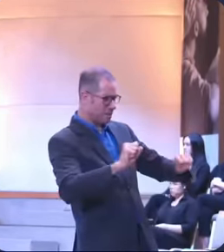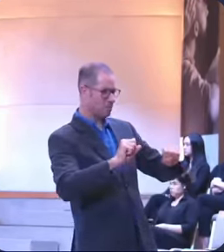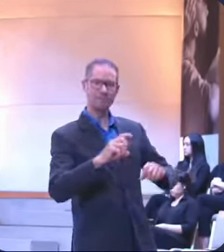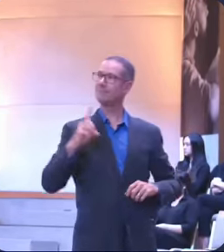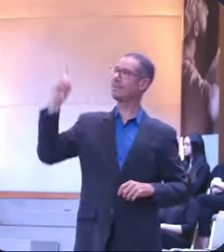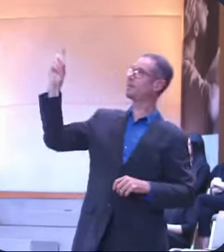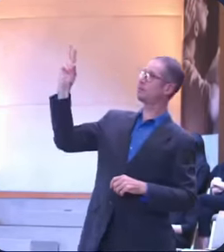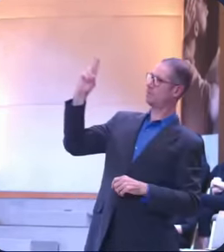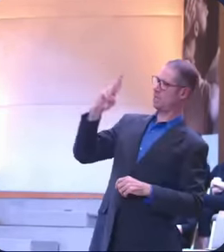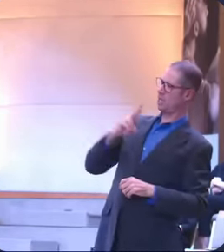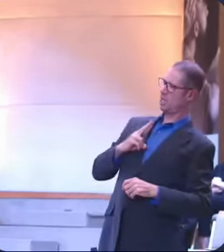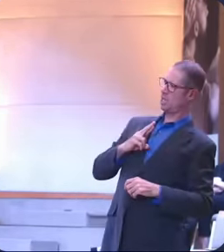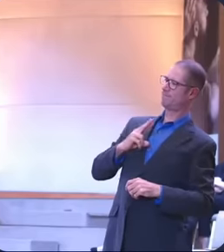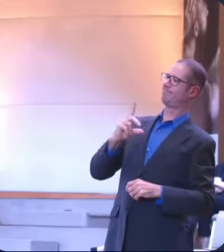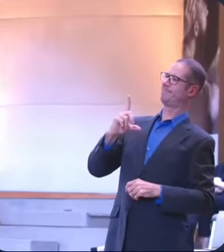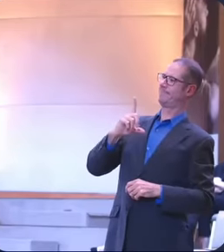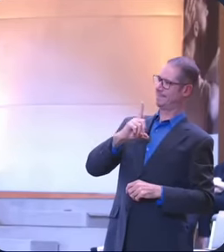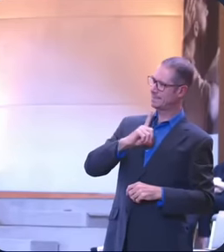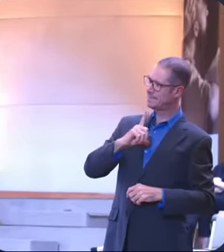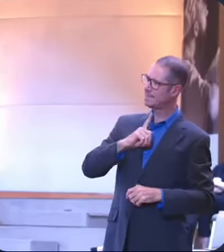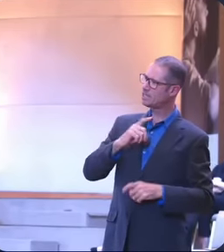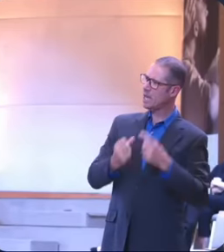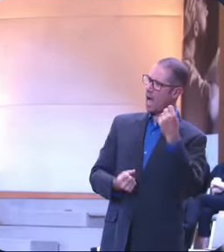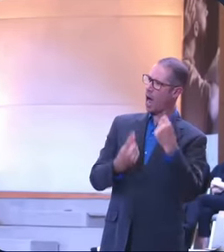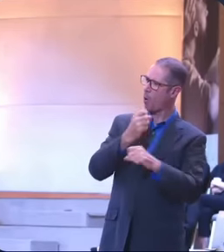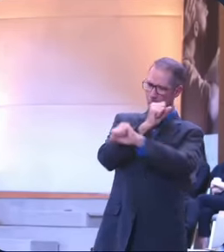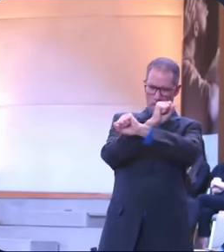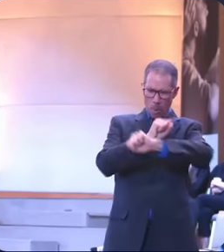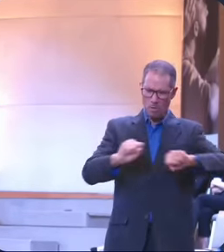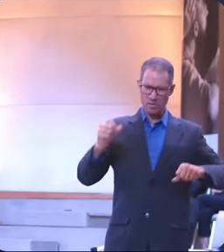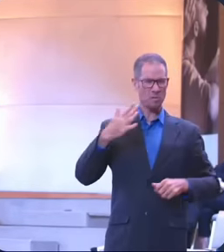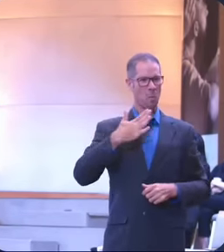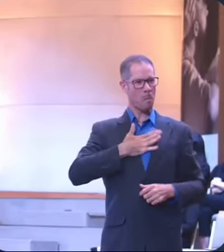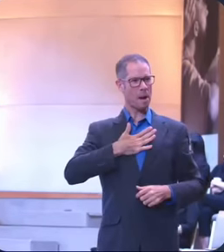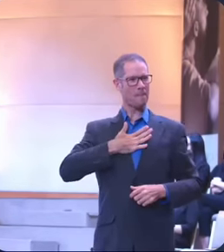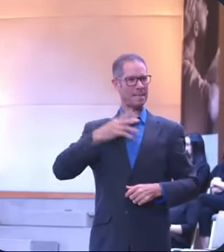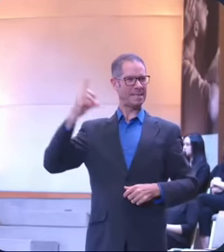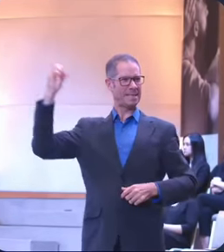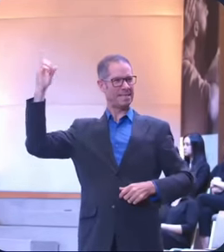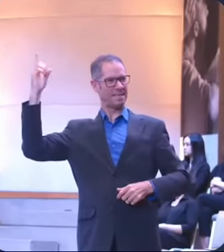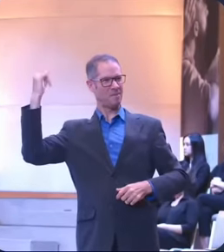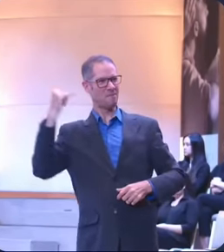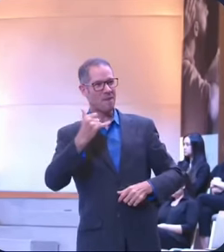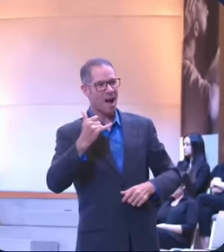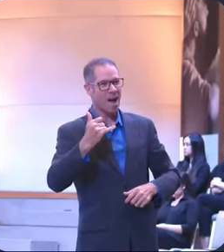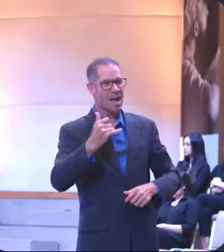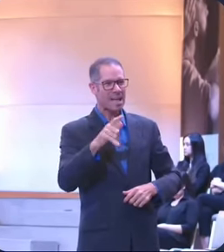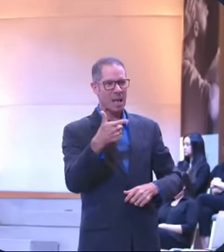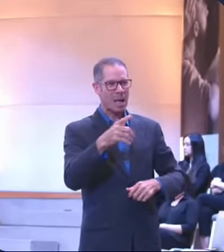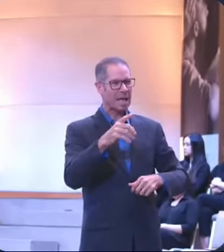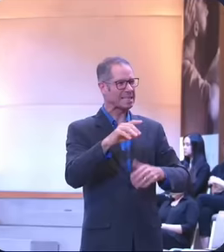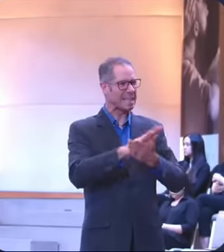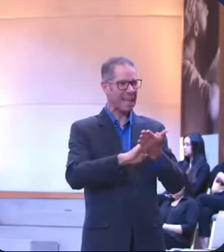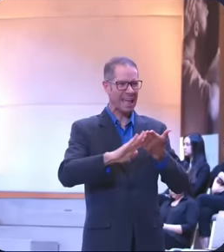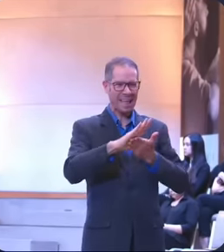dizer para você: existe alguma coisa impossível para mim? Não tem.